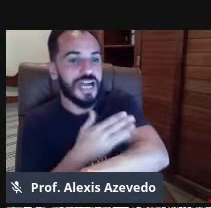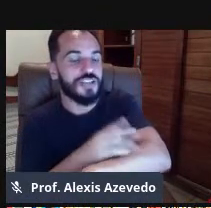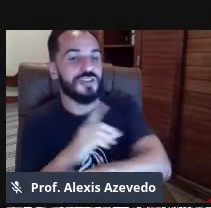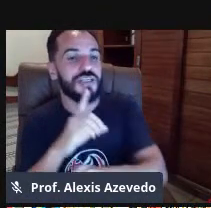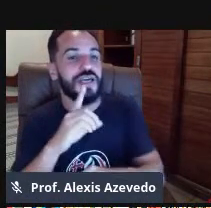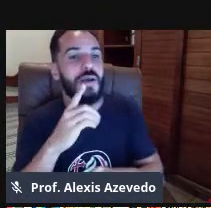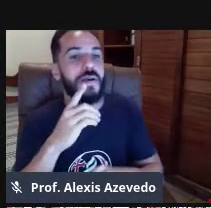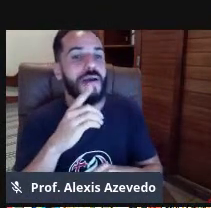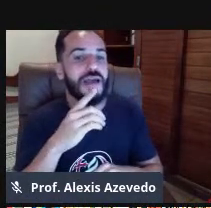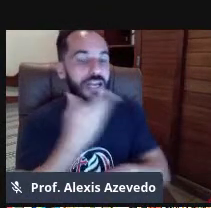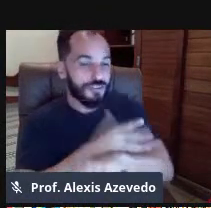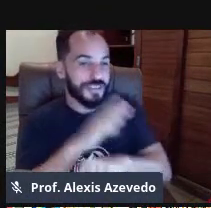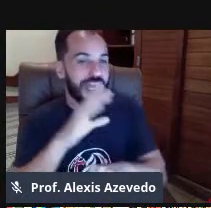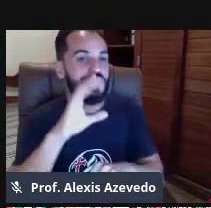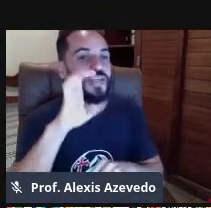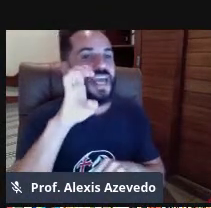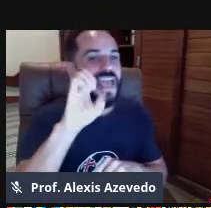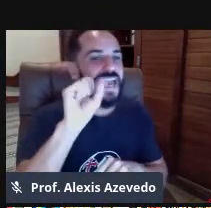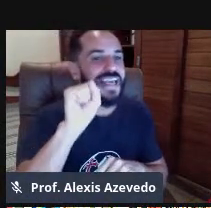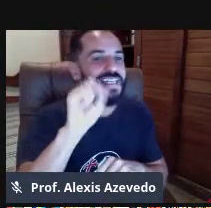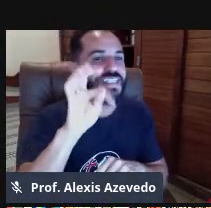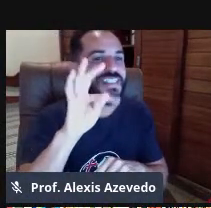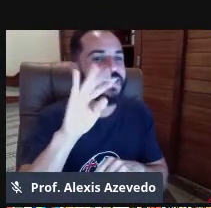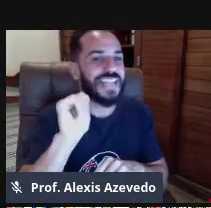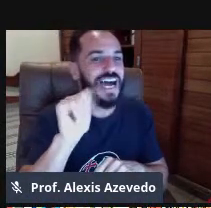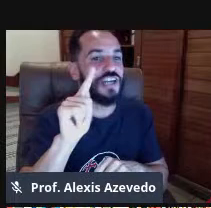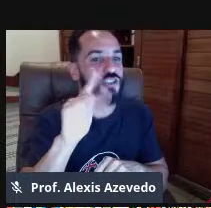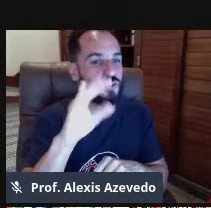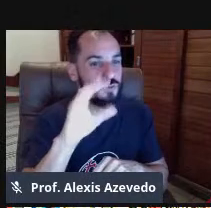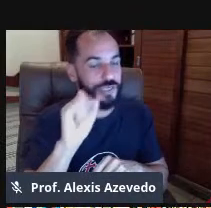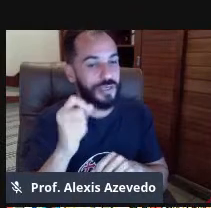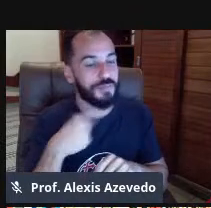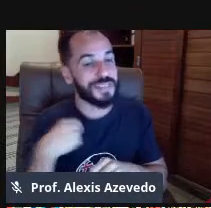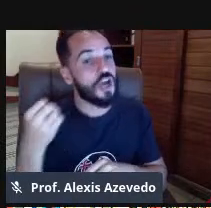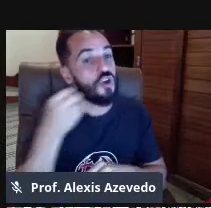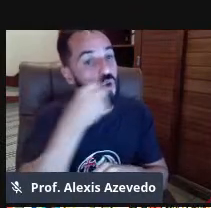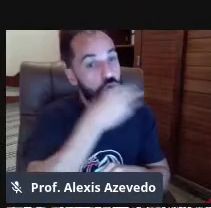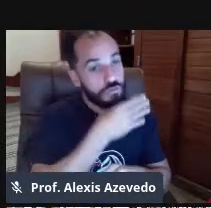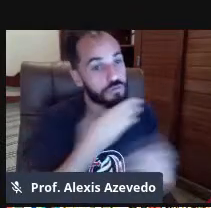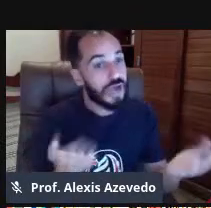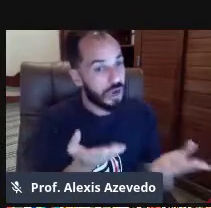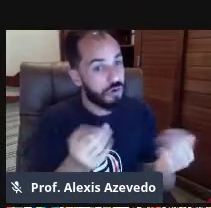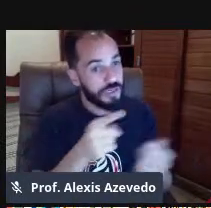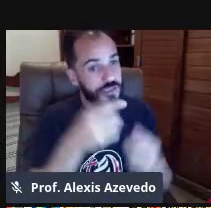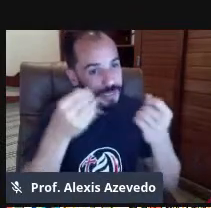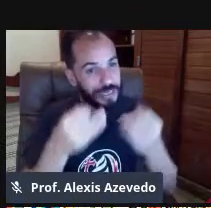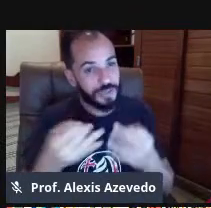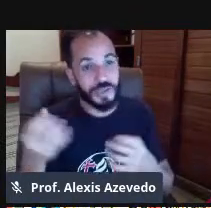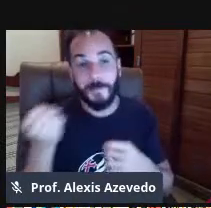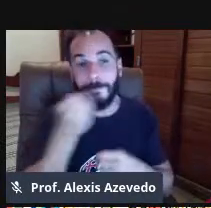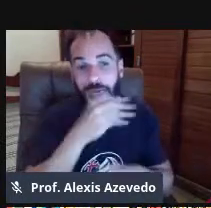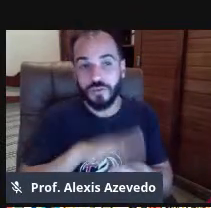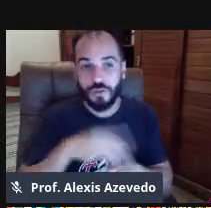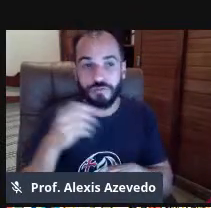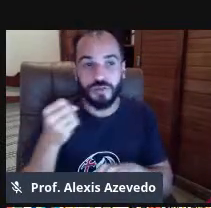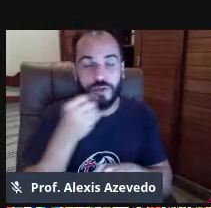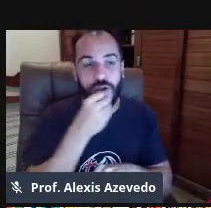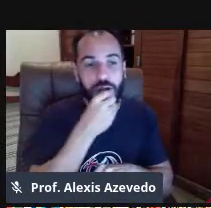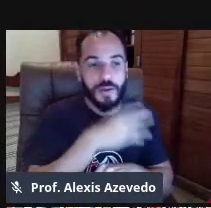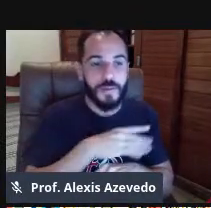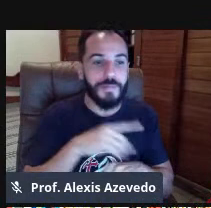o estágio supervisionado. E agora, mais recentemente, umas questões relacionadas